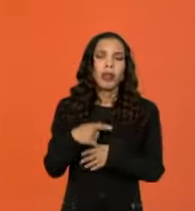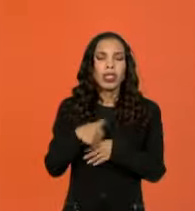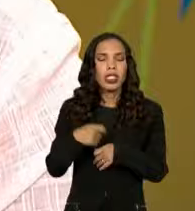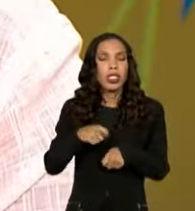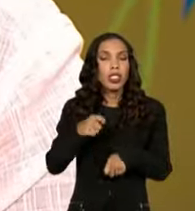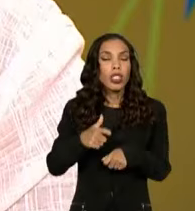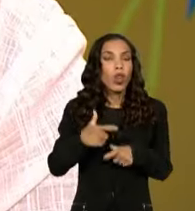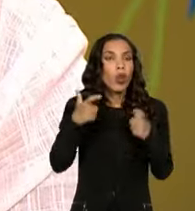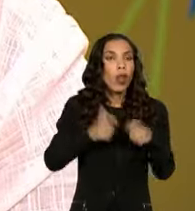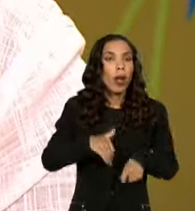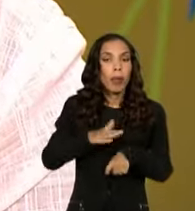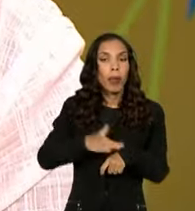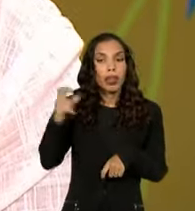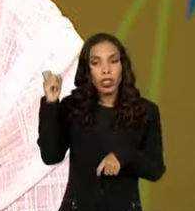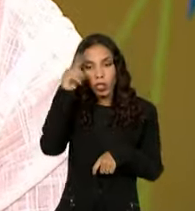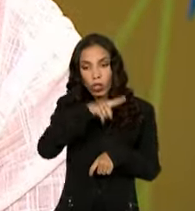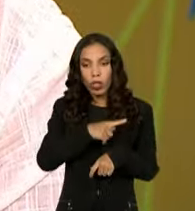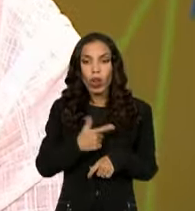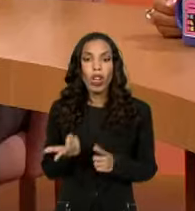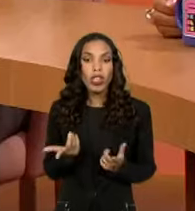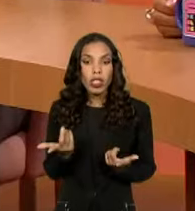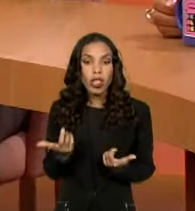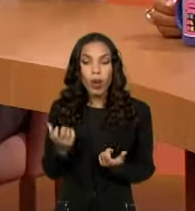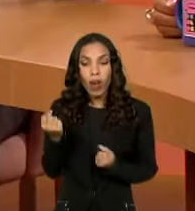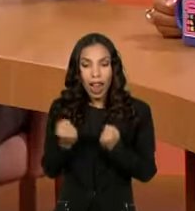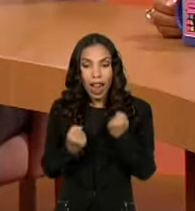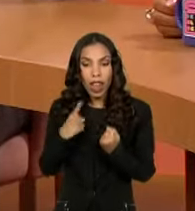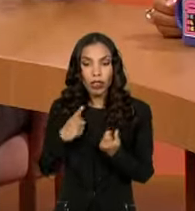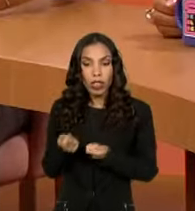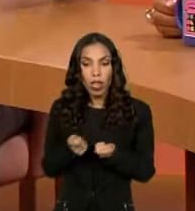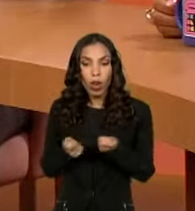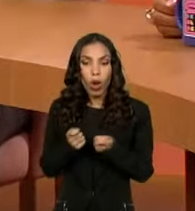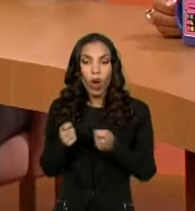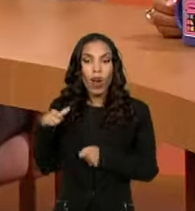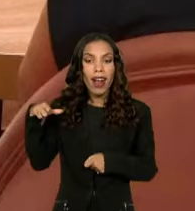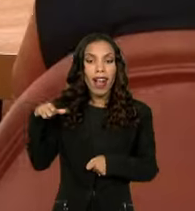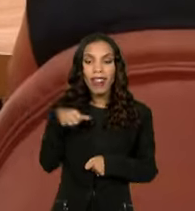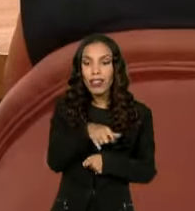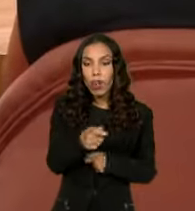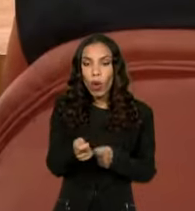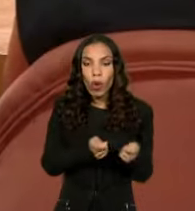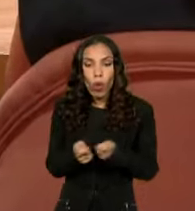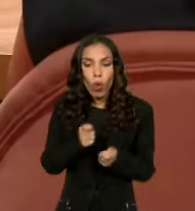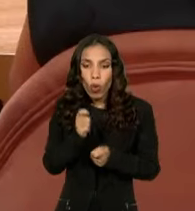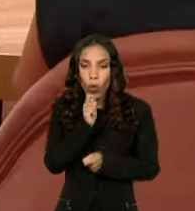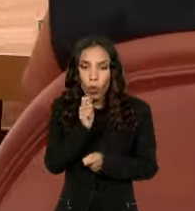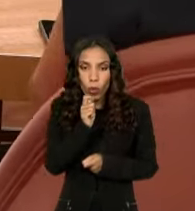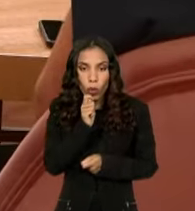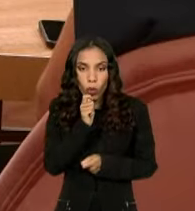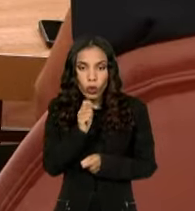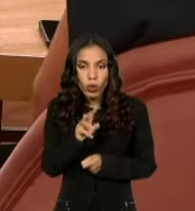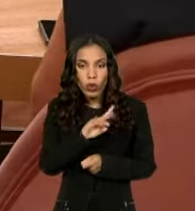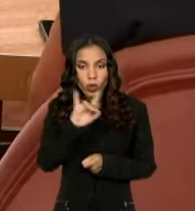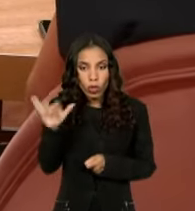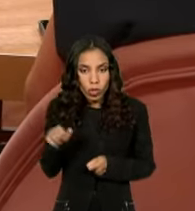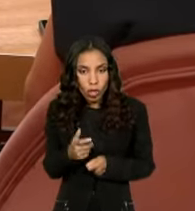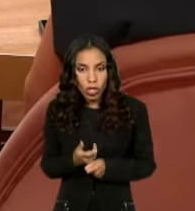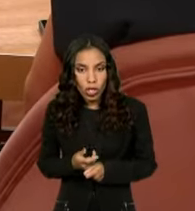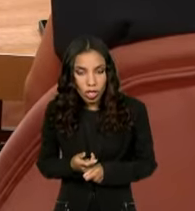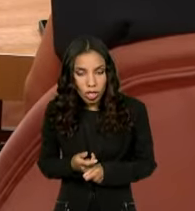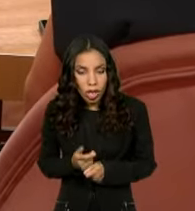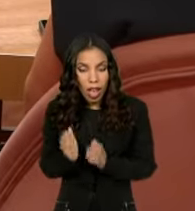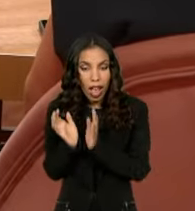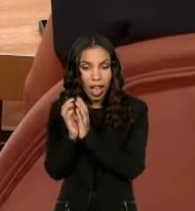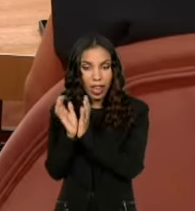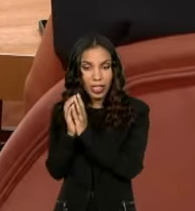Tem o controle, né? O avião, você não está exatamente. No controle. E como faz? Ela quer agora, controlar. Exatamente, é nossa, um dia ela quis controlar. Tinha ela medo. Voltando do